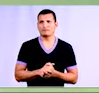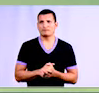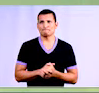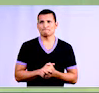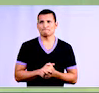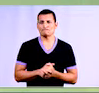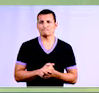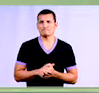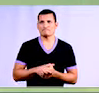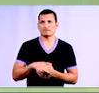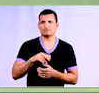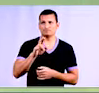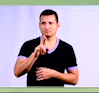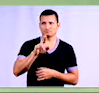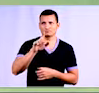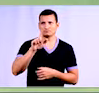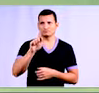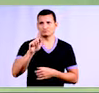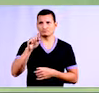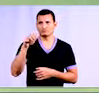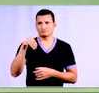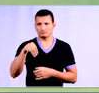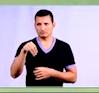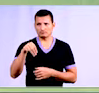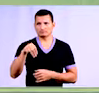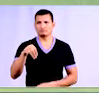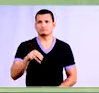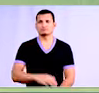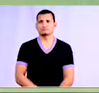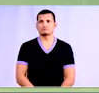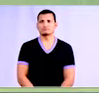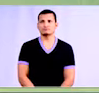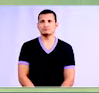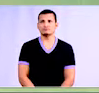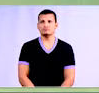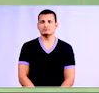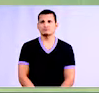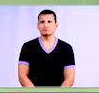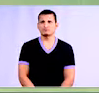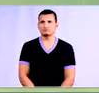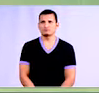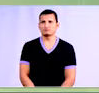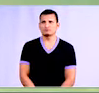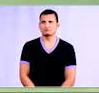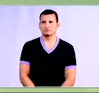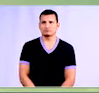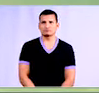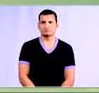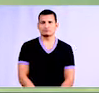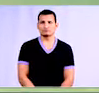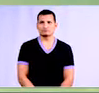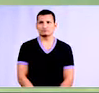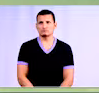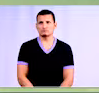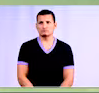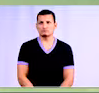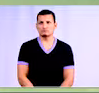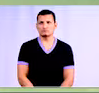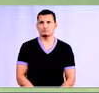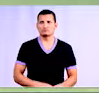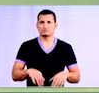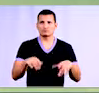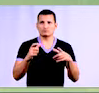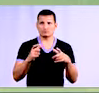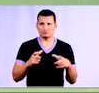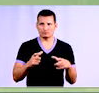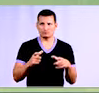pela unidade de gerenciamento de memória. Ou seja, pensa comigo, os